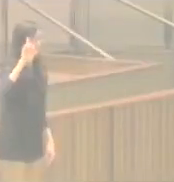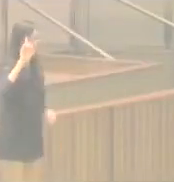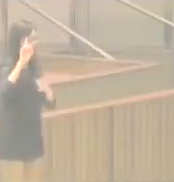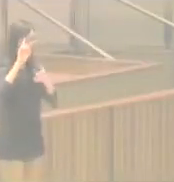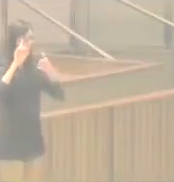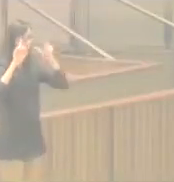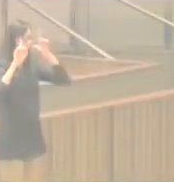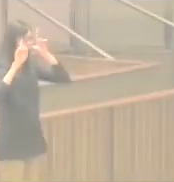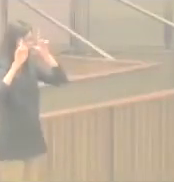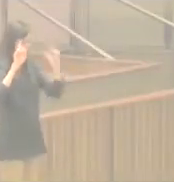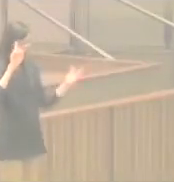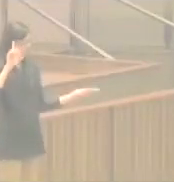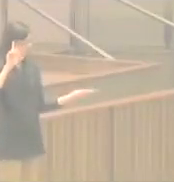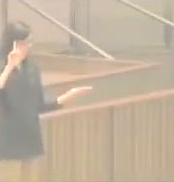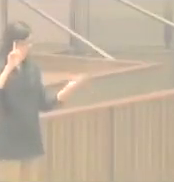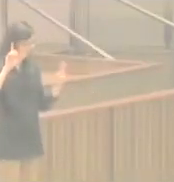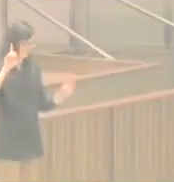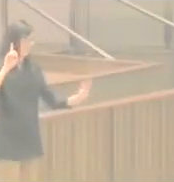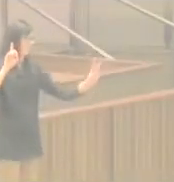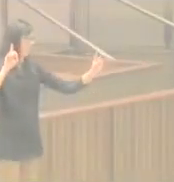hoje e vai ser para sempre.